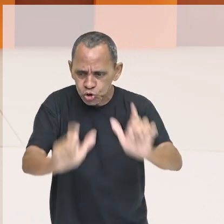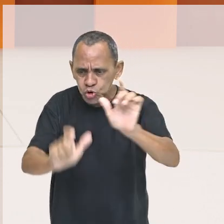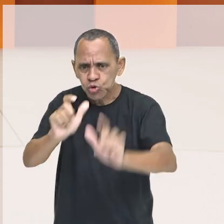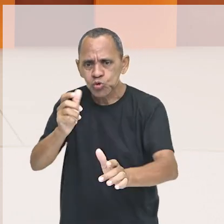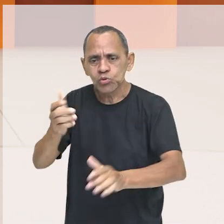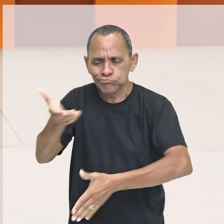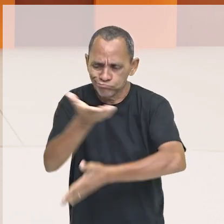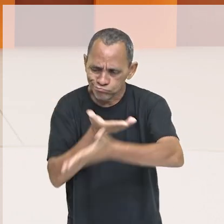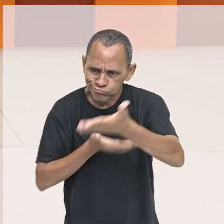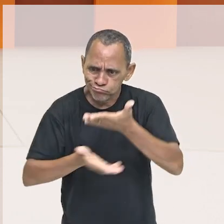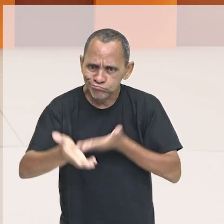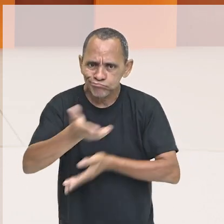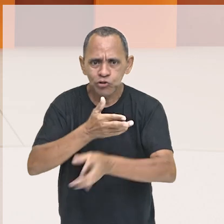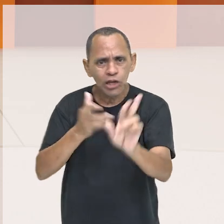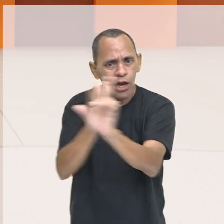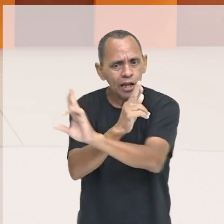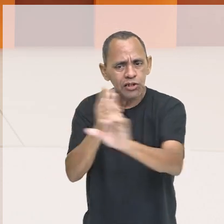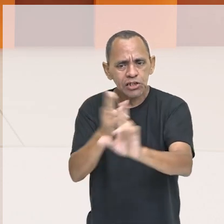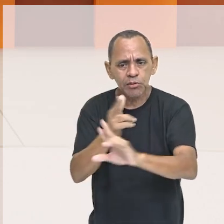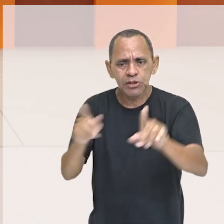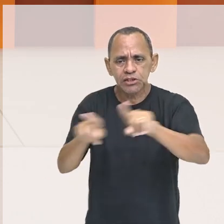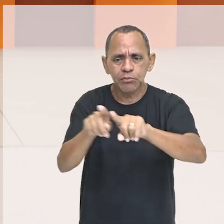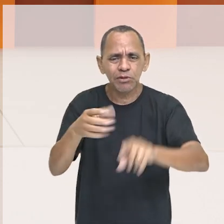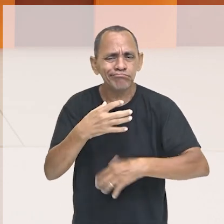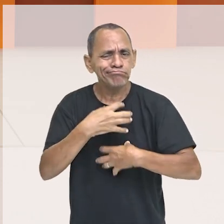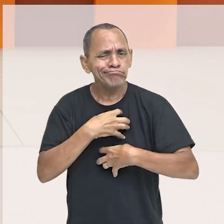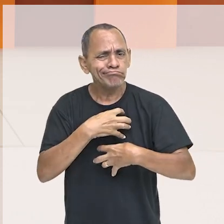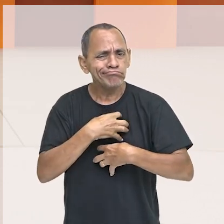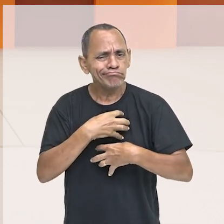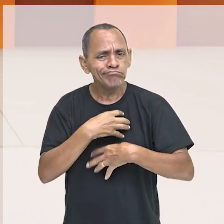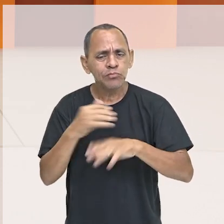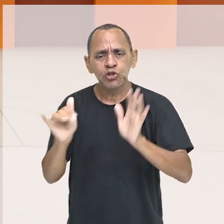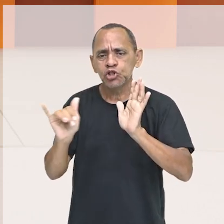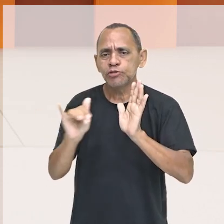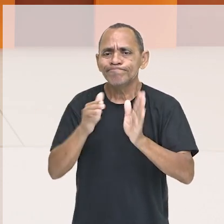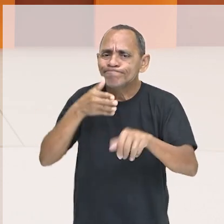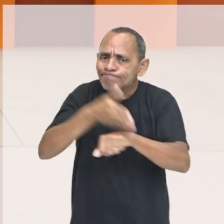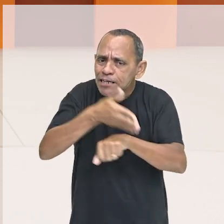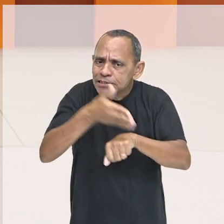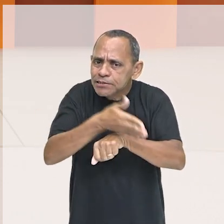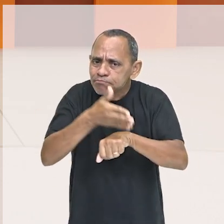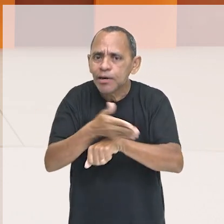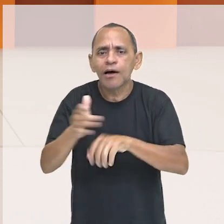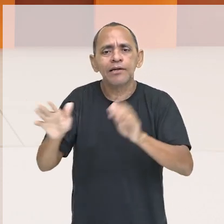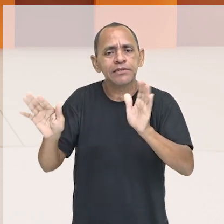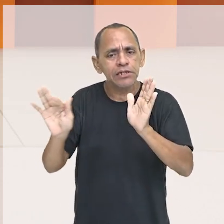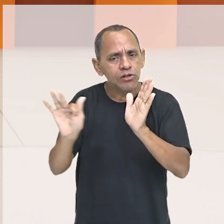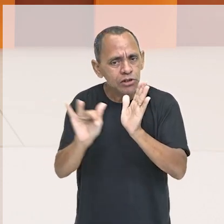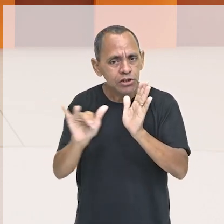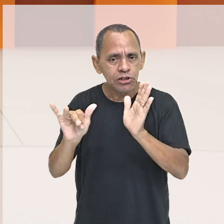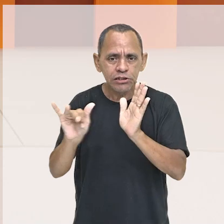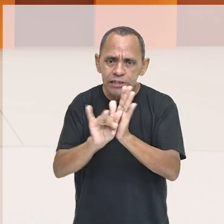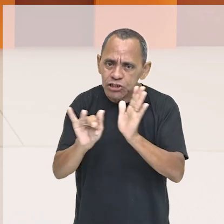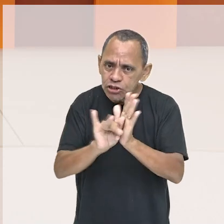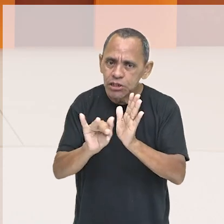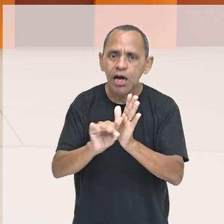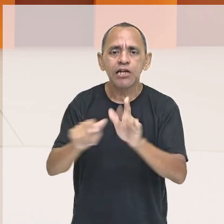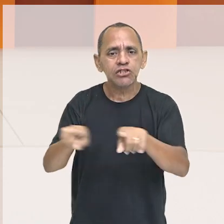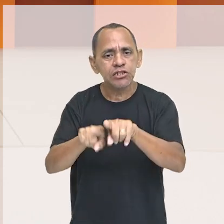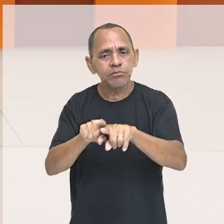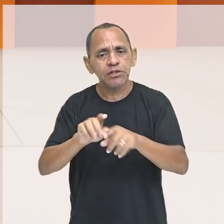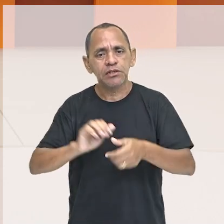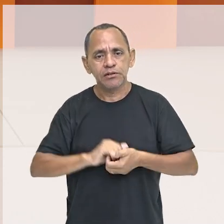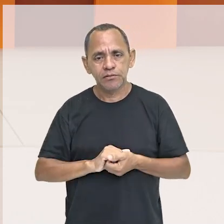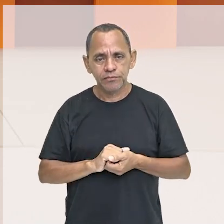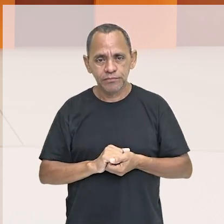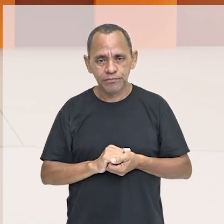e o sentimento de identidade existente. Então, veja, são conceitos que a gente está trabalhando aí dentro